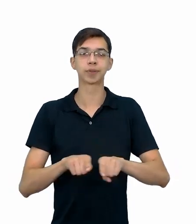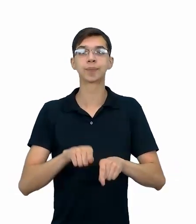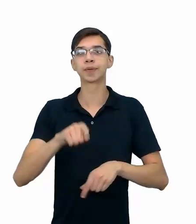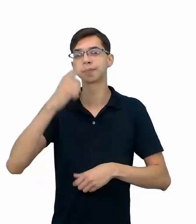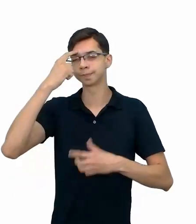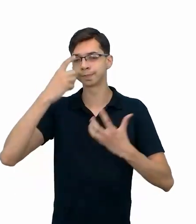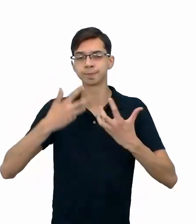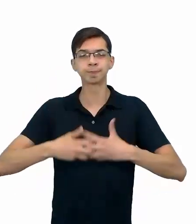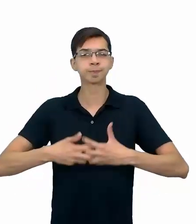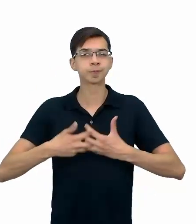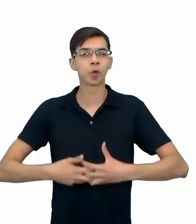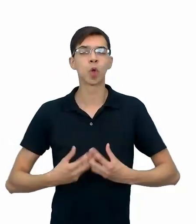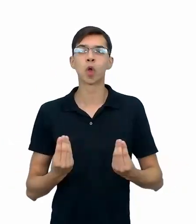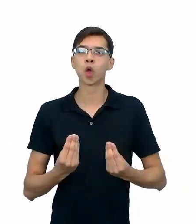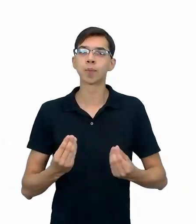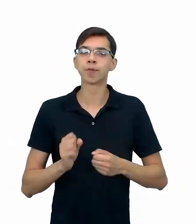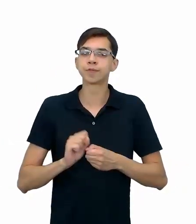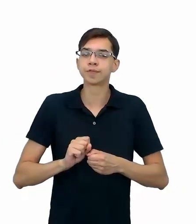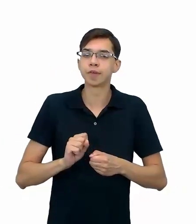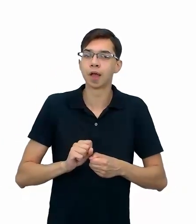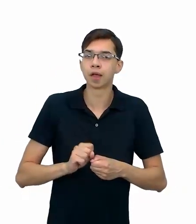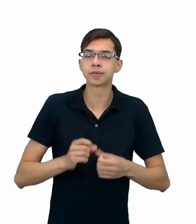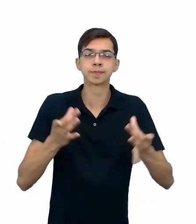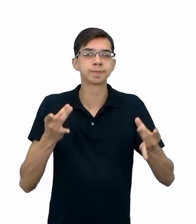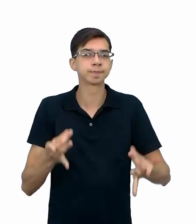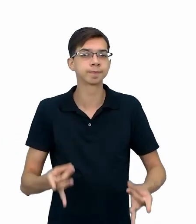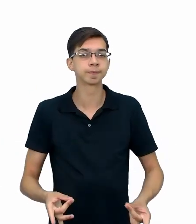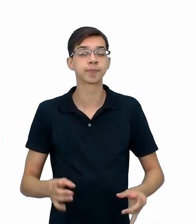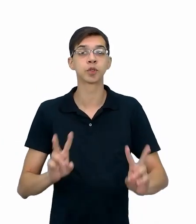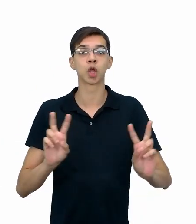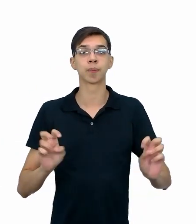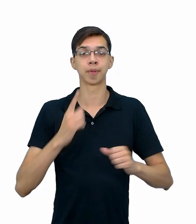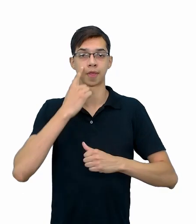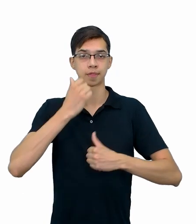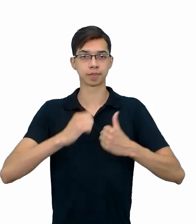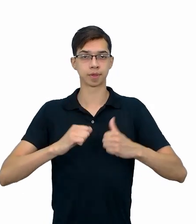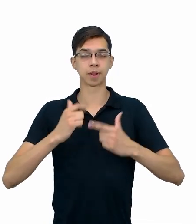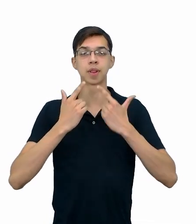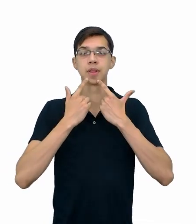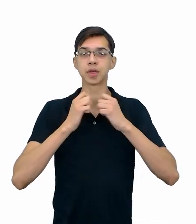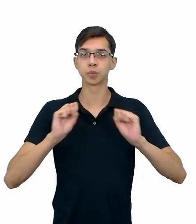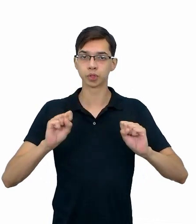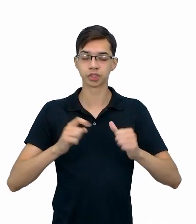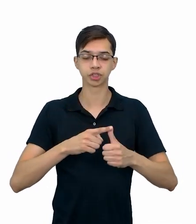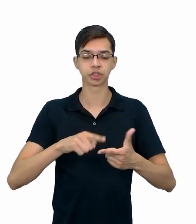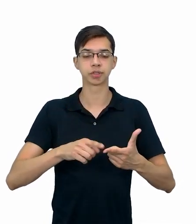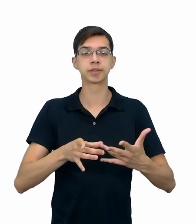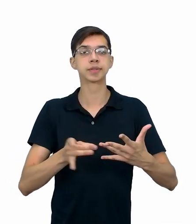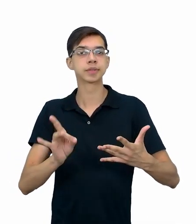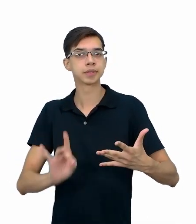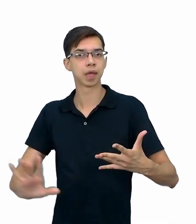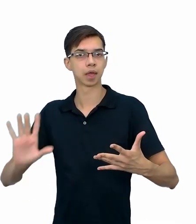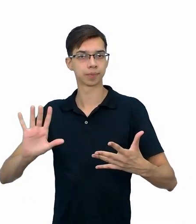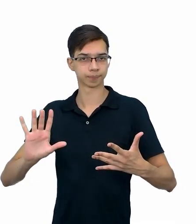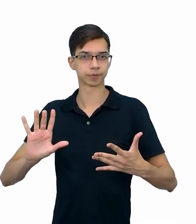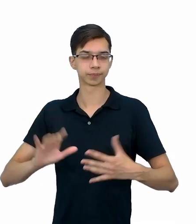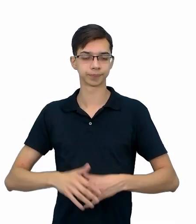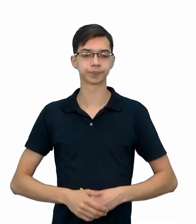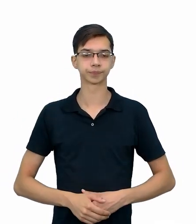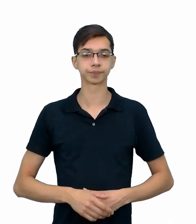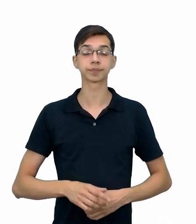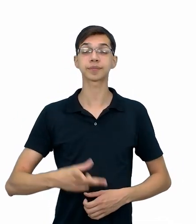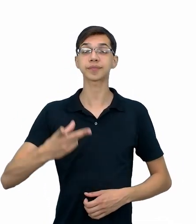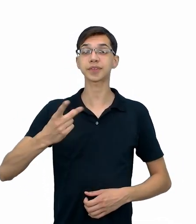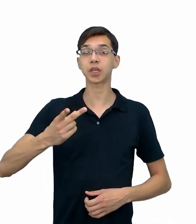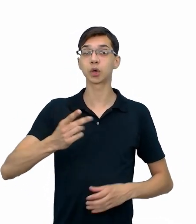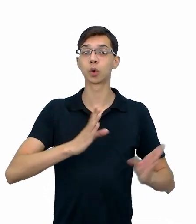ser colocado aí esse letramento, análise linguística e semiótica, para construir o planejamento, tá? Na segunda etapa, selecionar as aulas